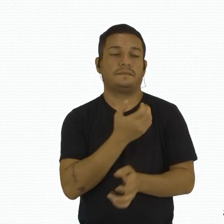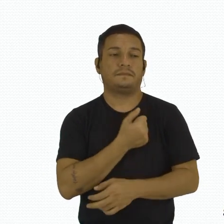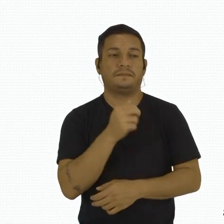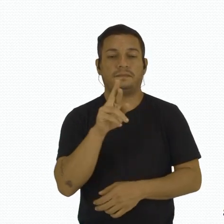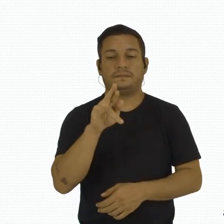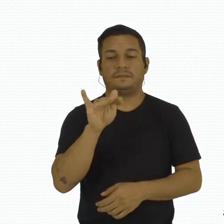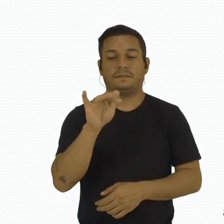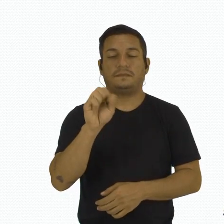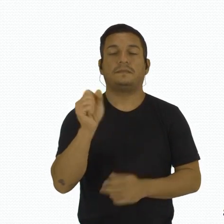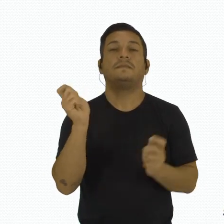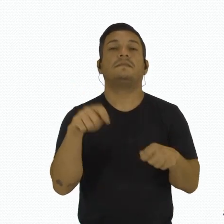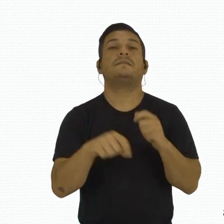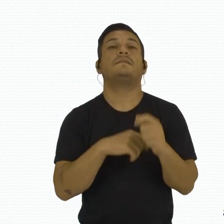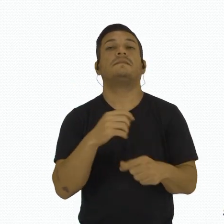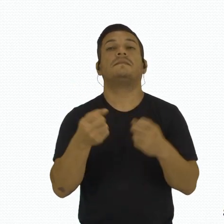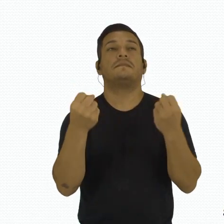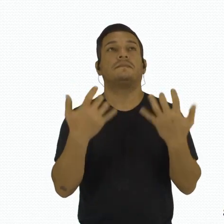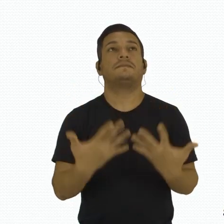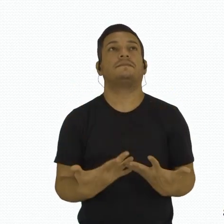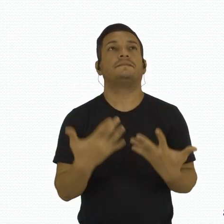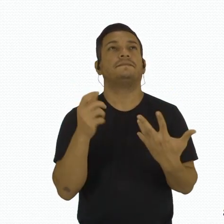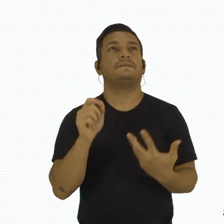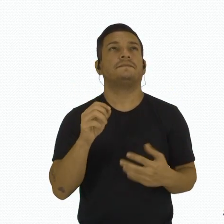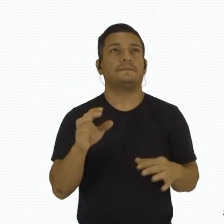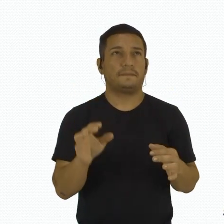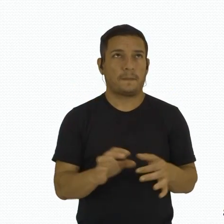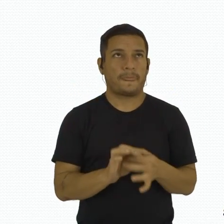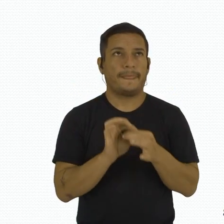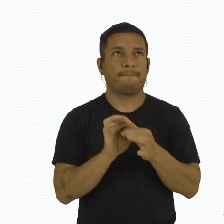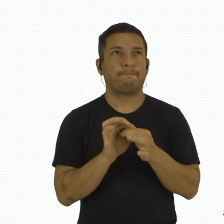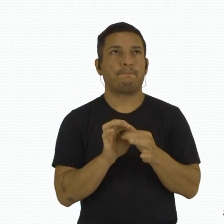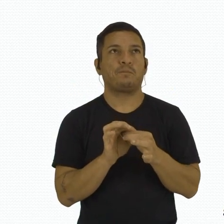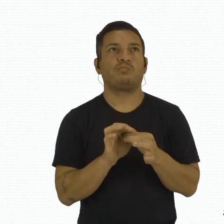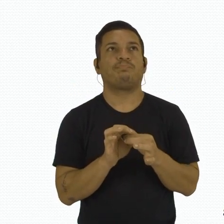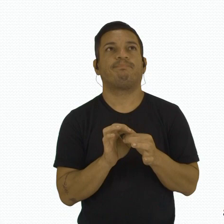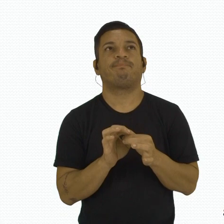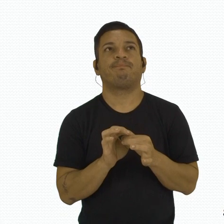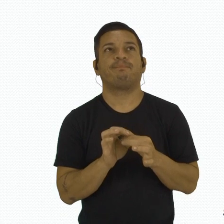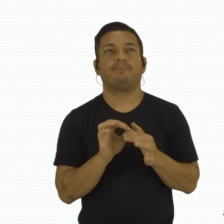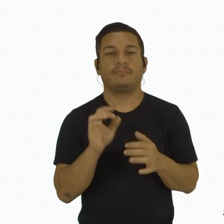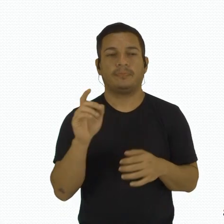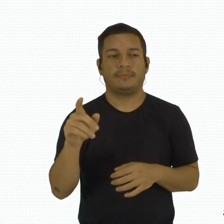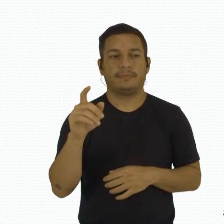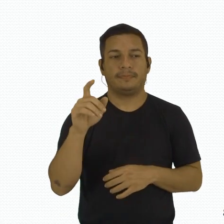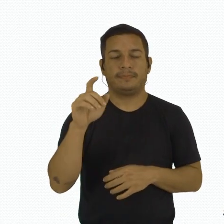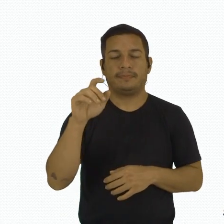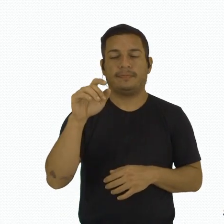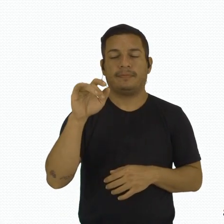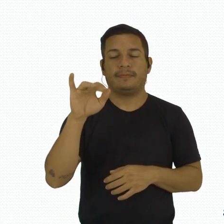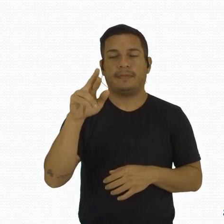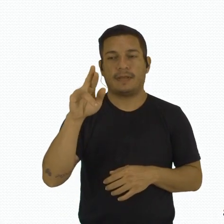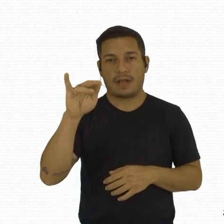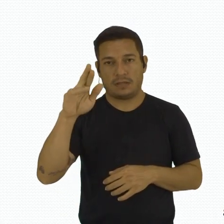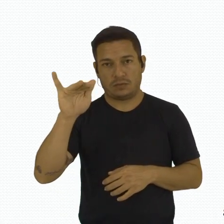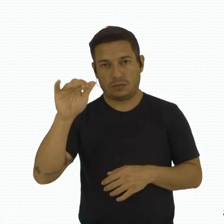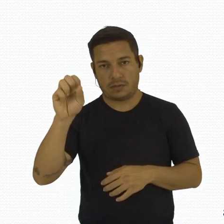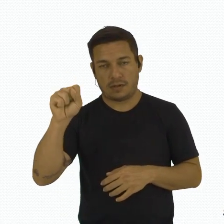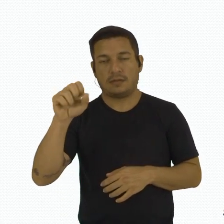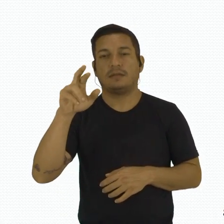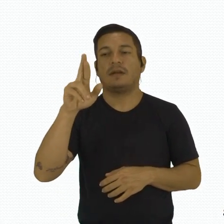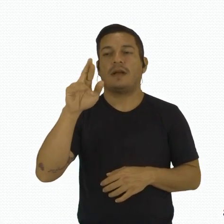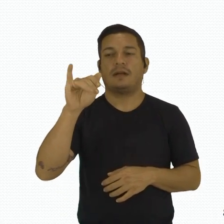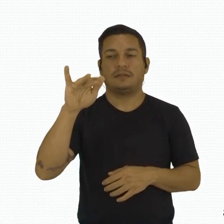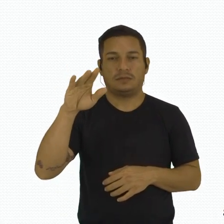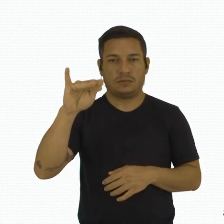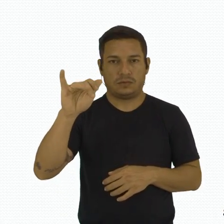reais, ele pode ser definido ainda como a união dos racionais com os irracionais. Mas é importante que você entenda o seguinte,